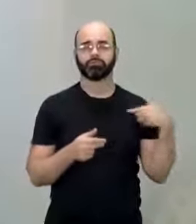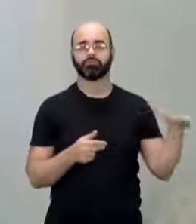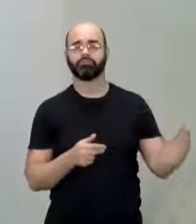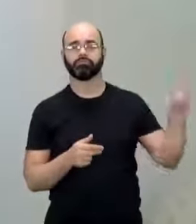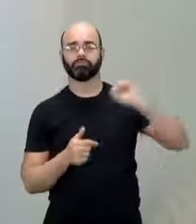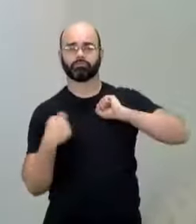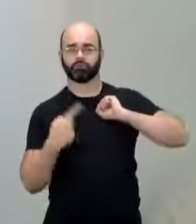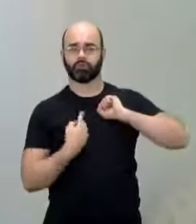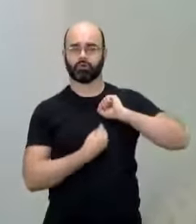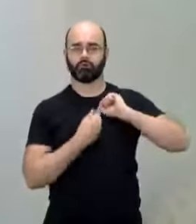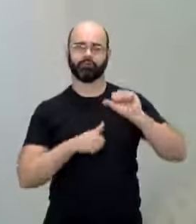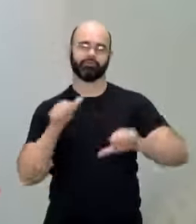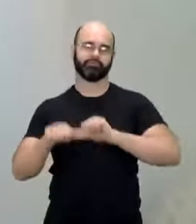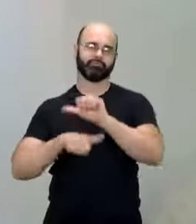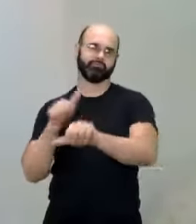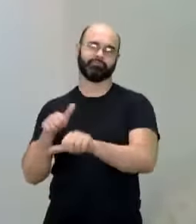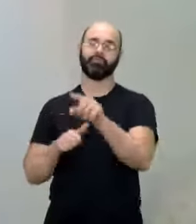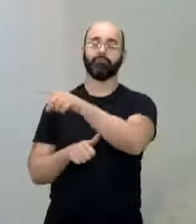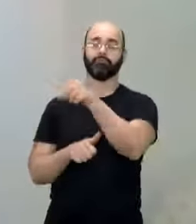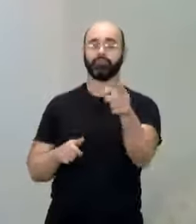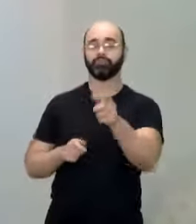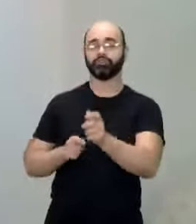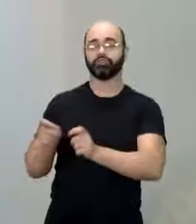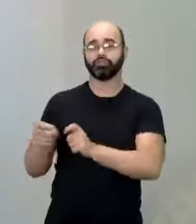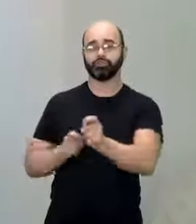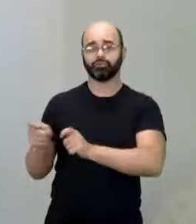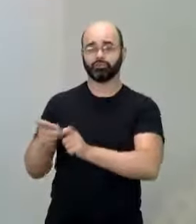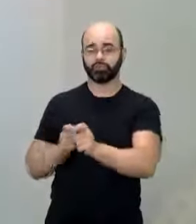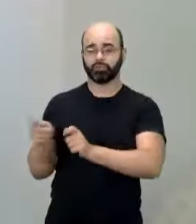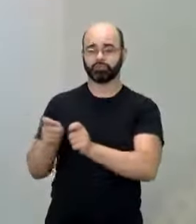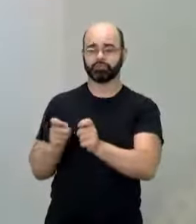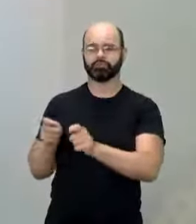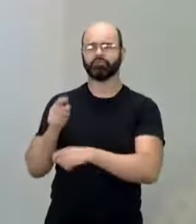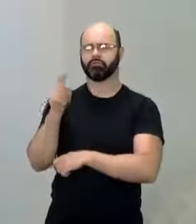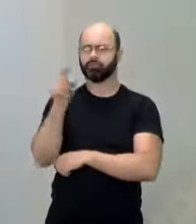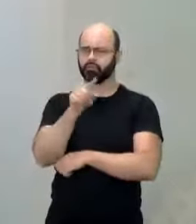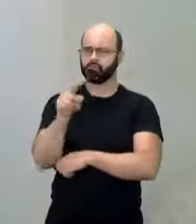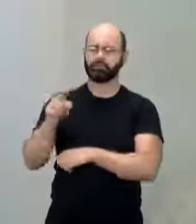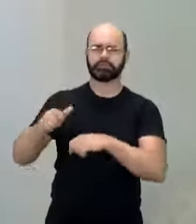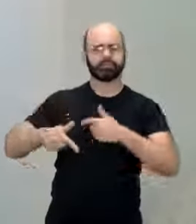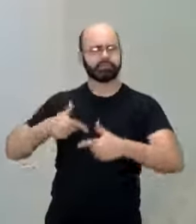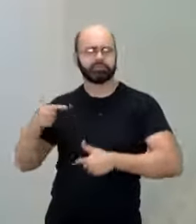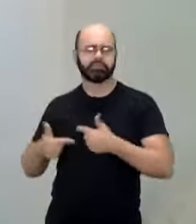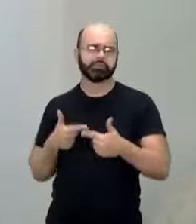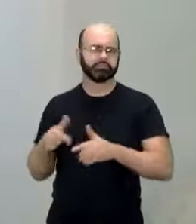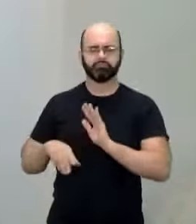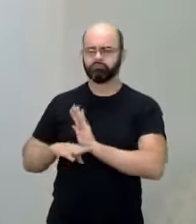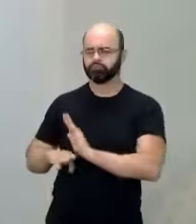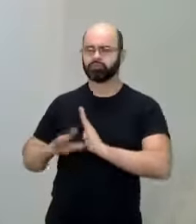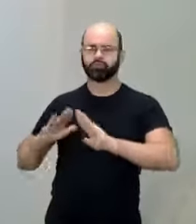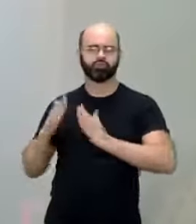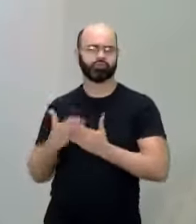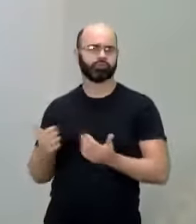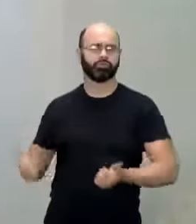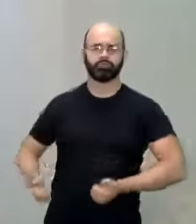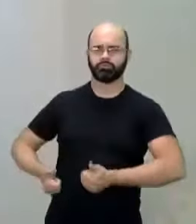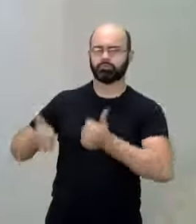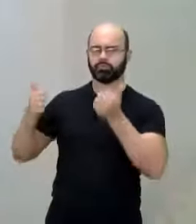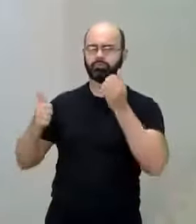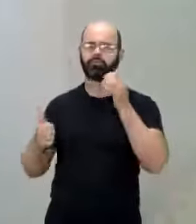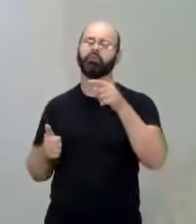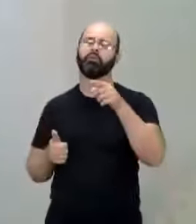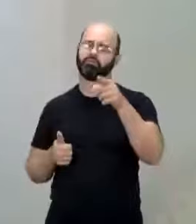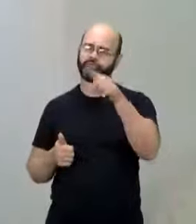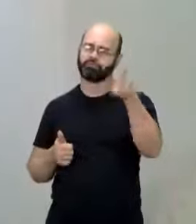transformador para a nossa vida. Vocês, gestores, lutando aí, né, fazendo esse trabalho fantástico ao longo de 2021, com